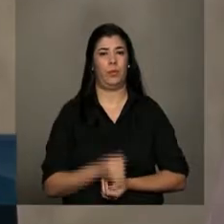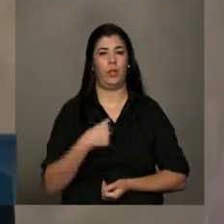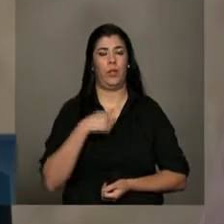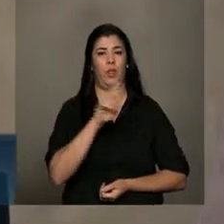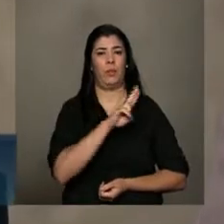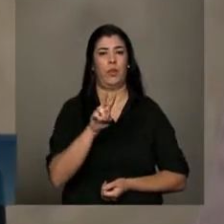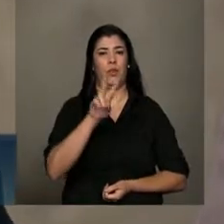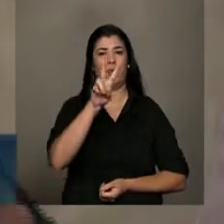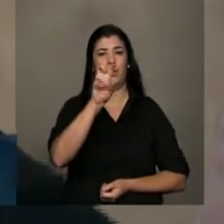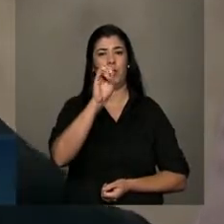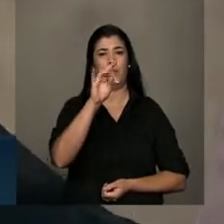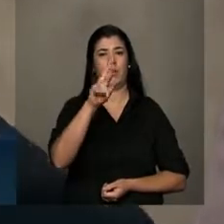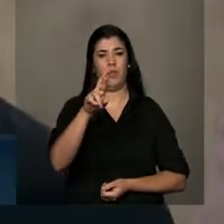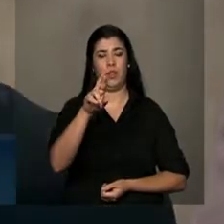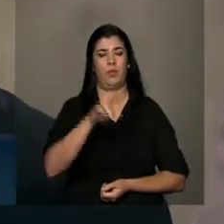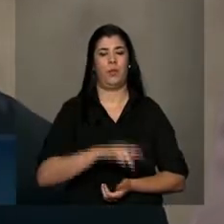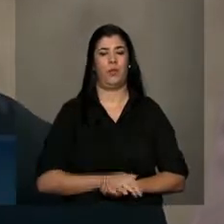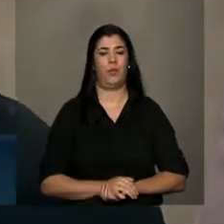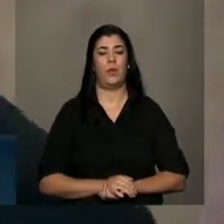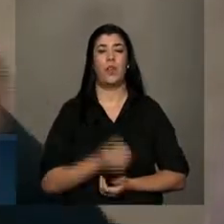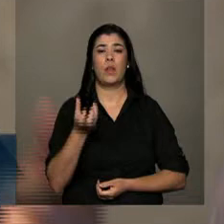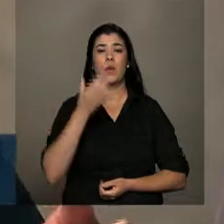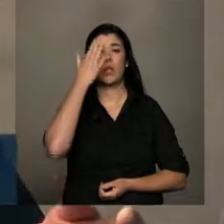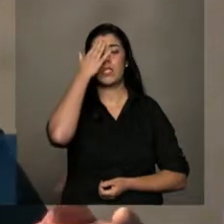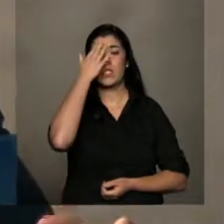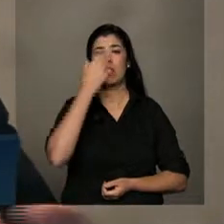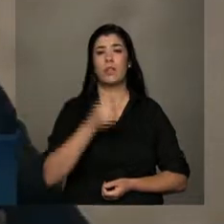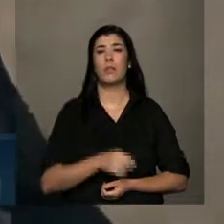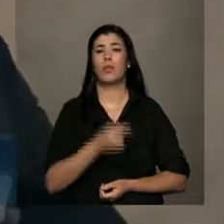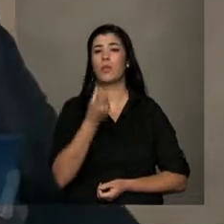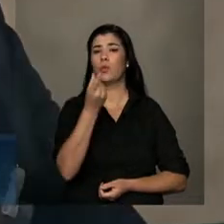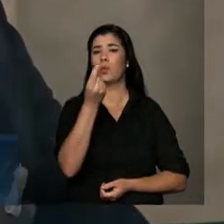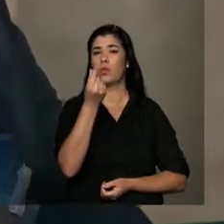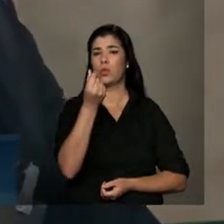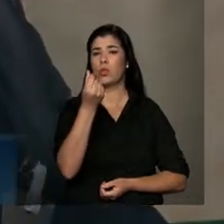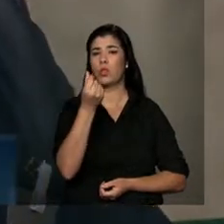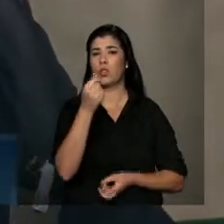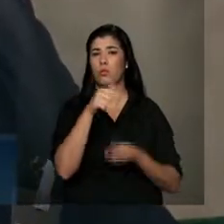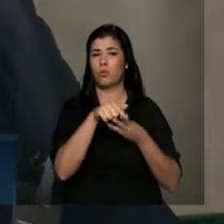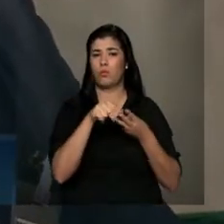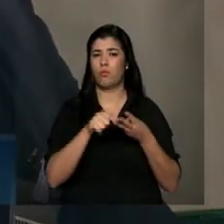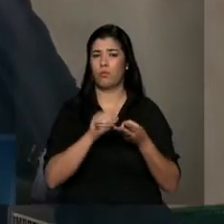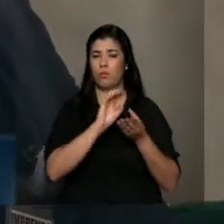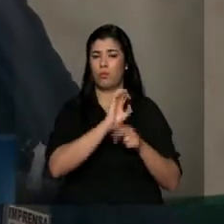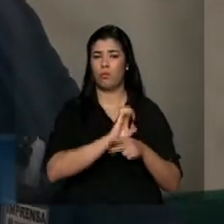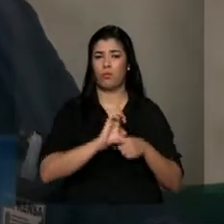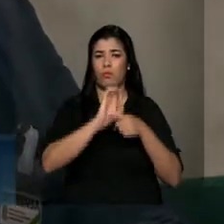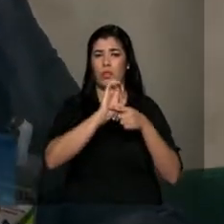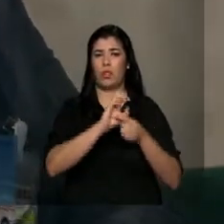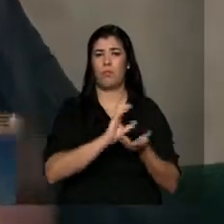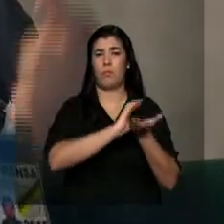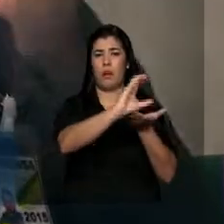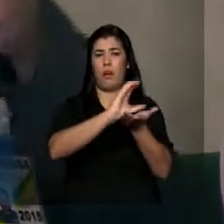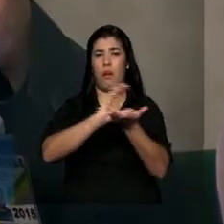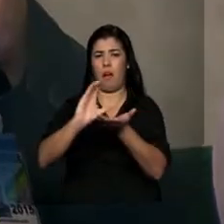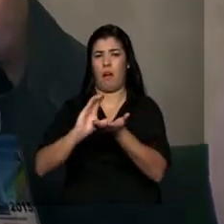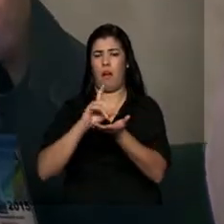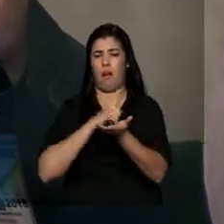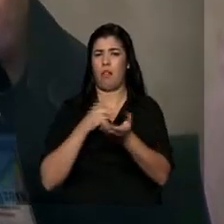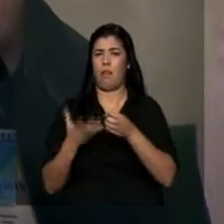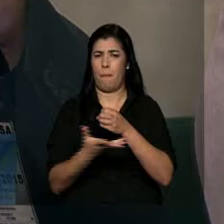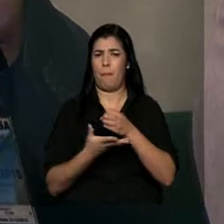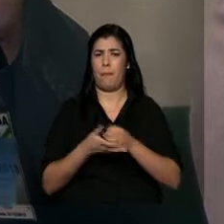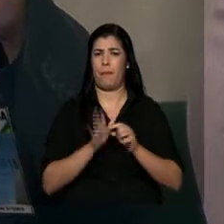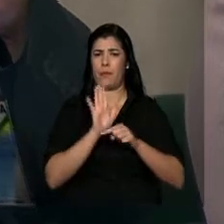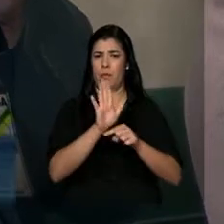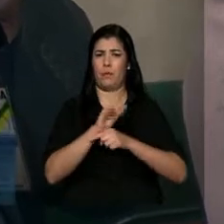Estado. Sobre esse dinheiro repassado aos estados, é suficiente para atender a demanda deles? Eu me lembro que